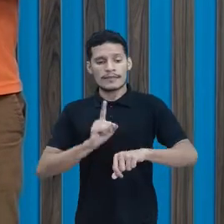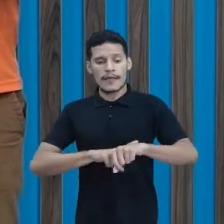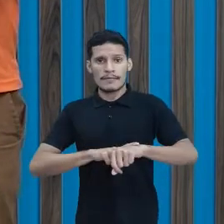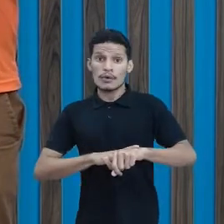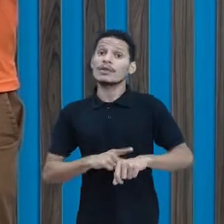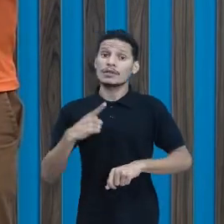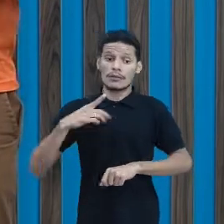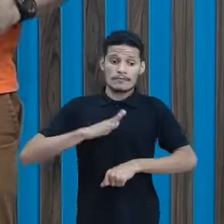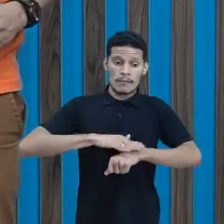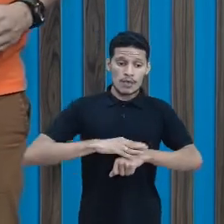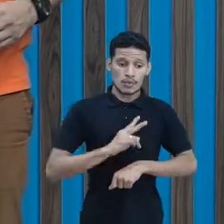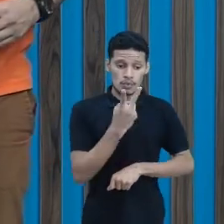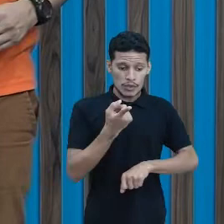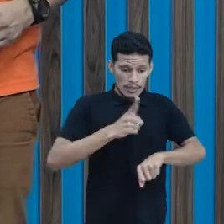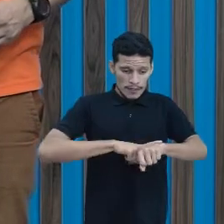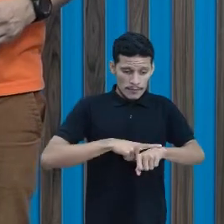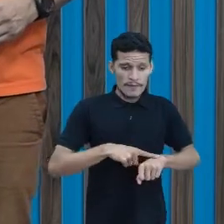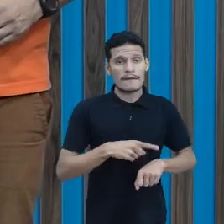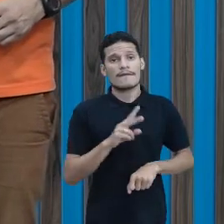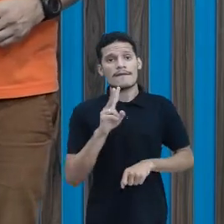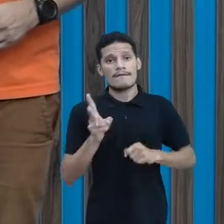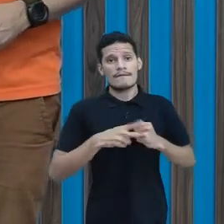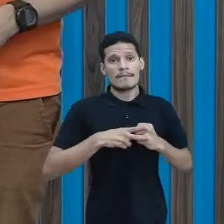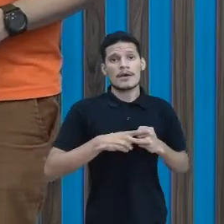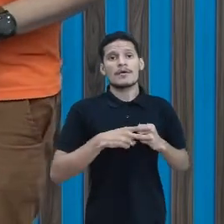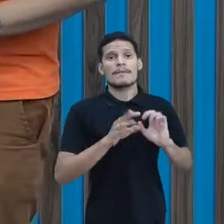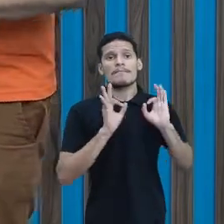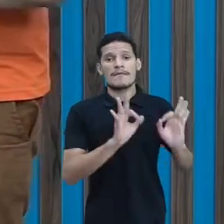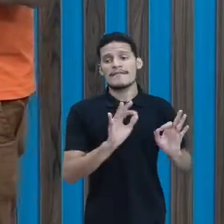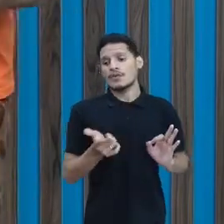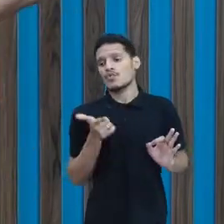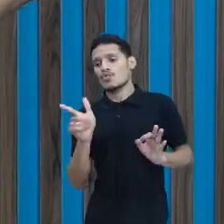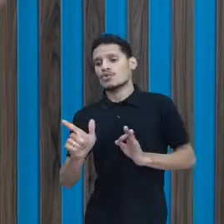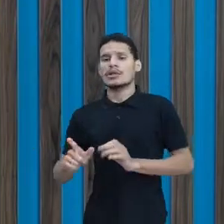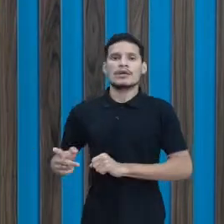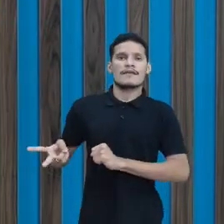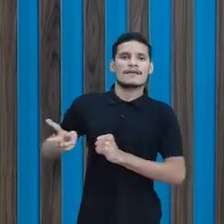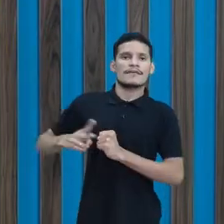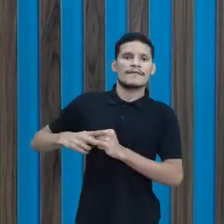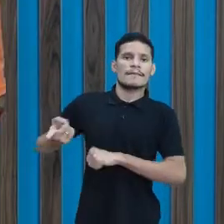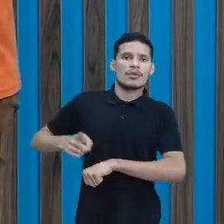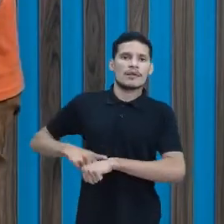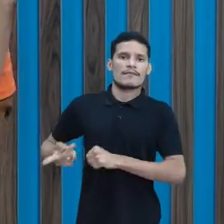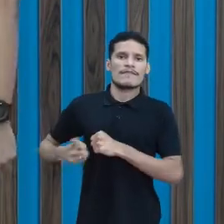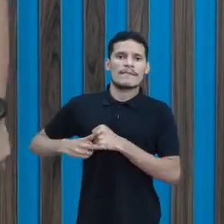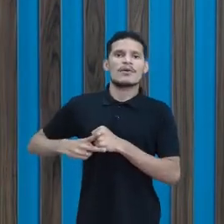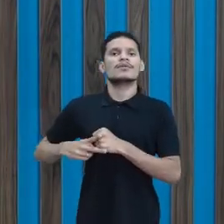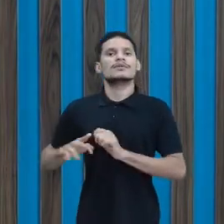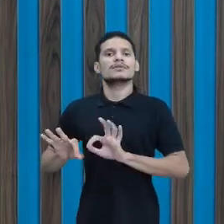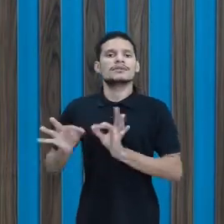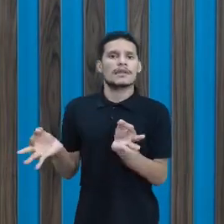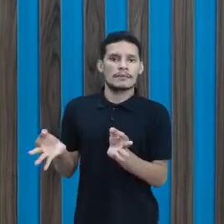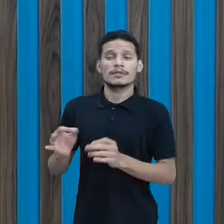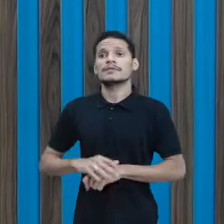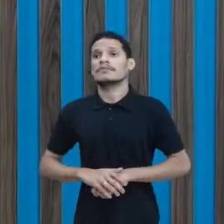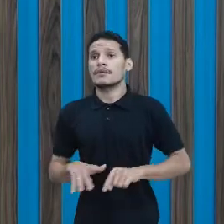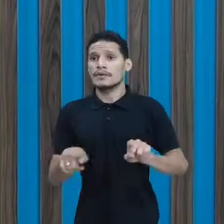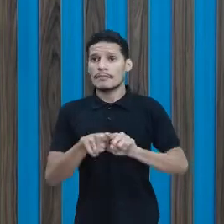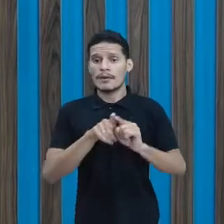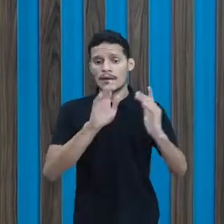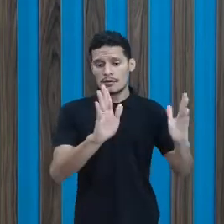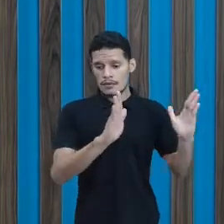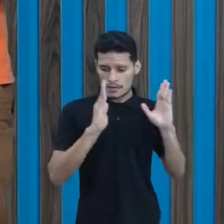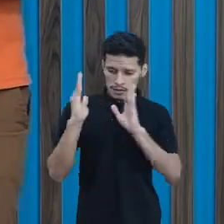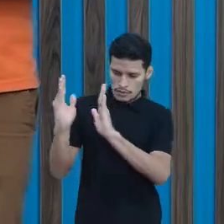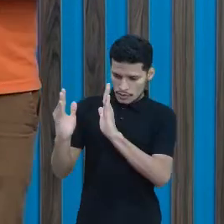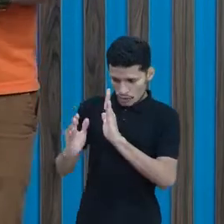perfeito e a outra situação vai ficar no tempo verbal simples, tá? Em poucas palavras é isso. Depois temos os contínuos, pessoal, que vai